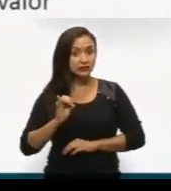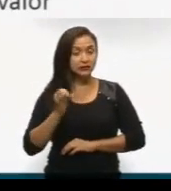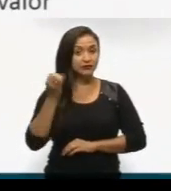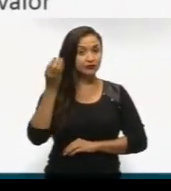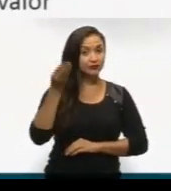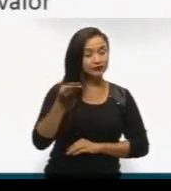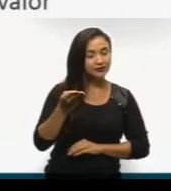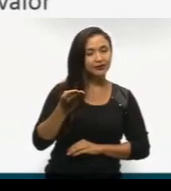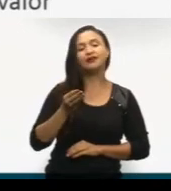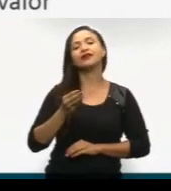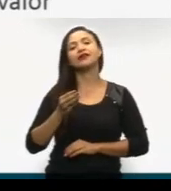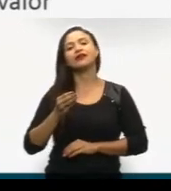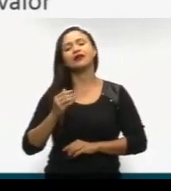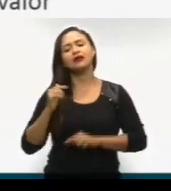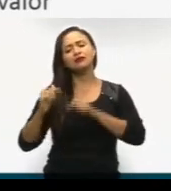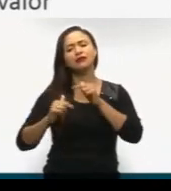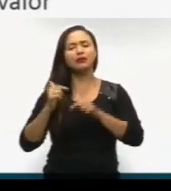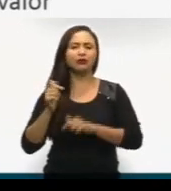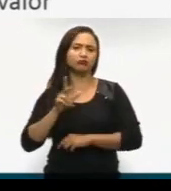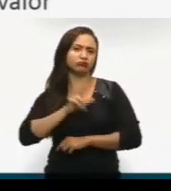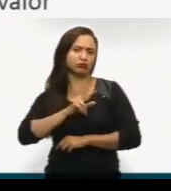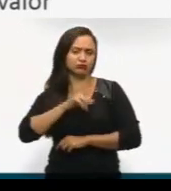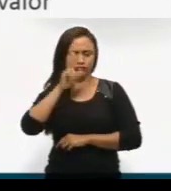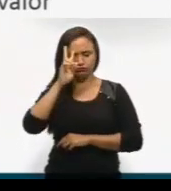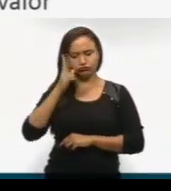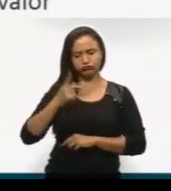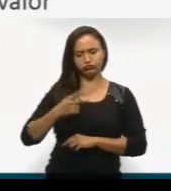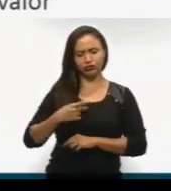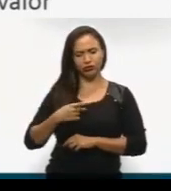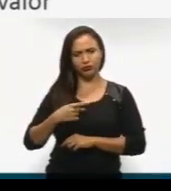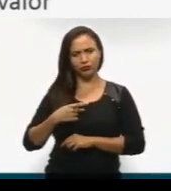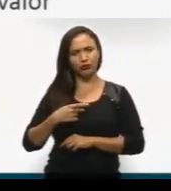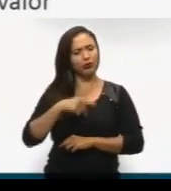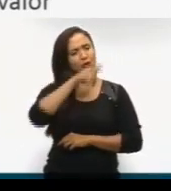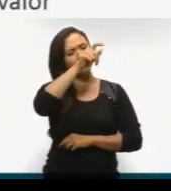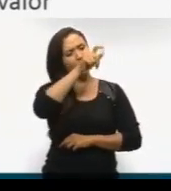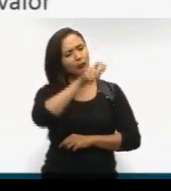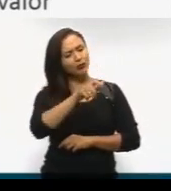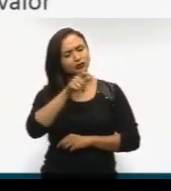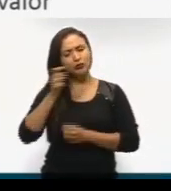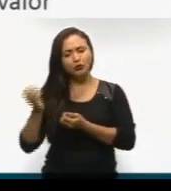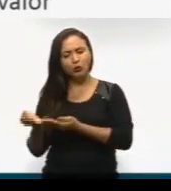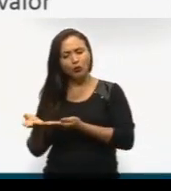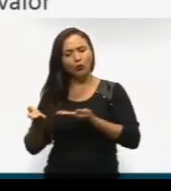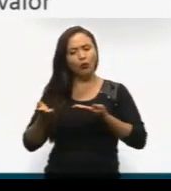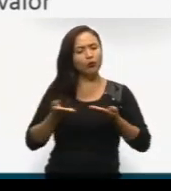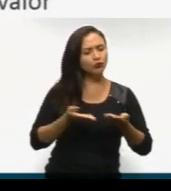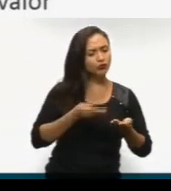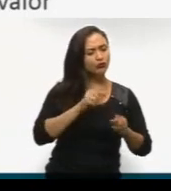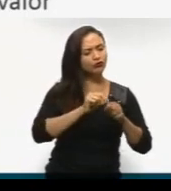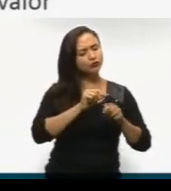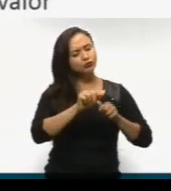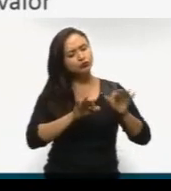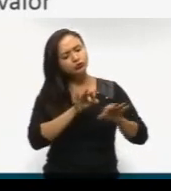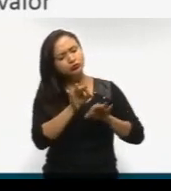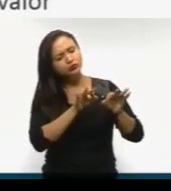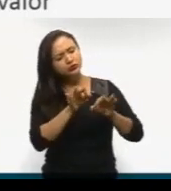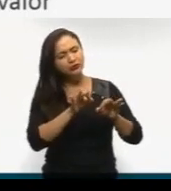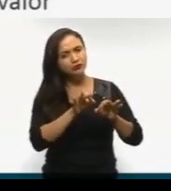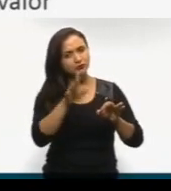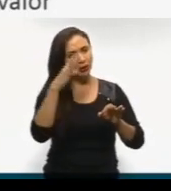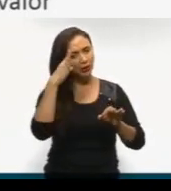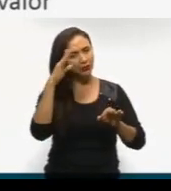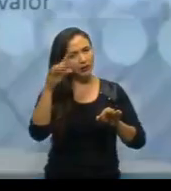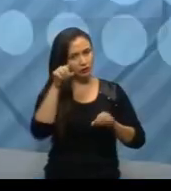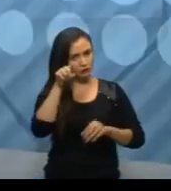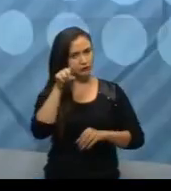um empreendedor particular e alguém te contratou para você fazer um orçamento, imagina que você